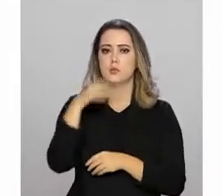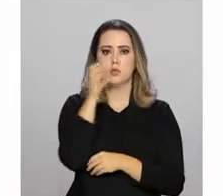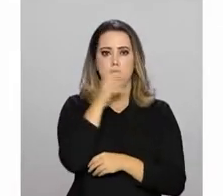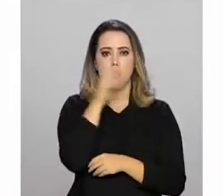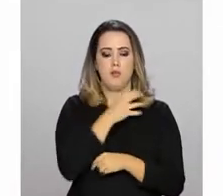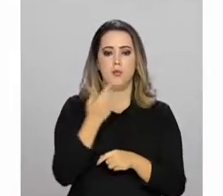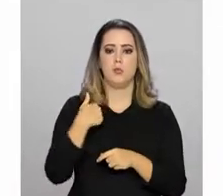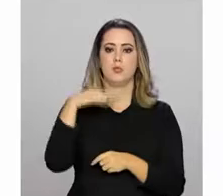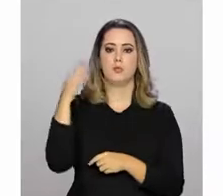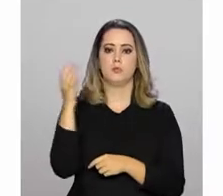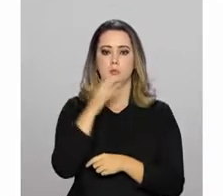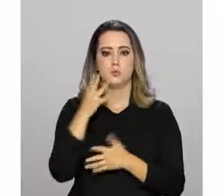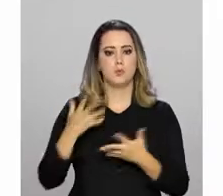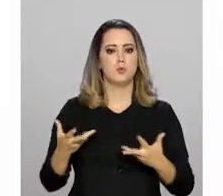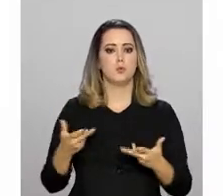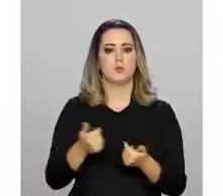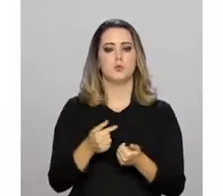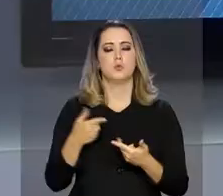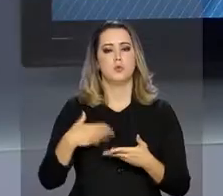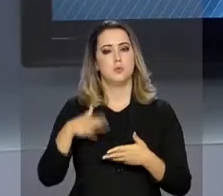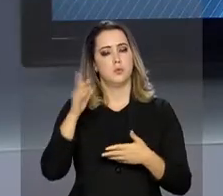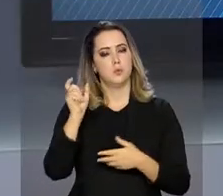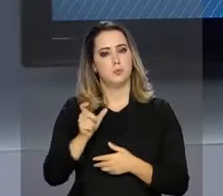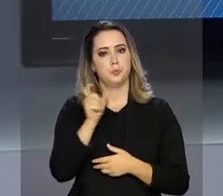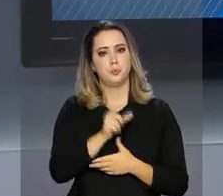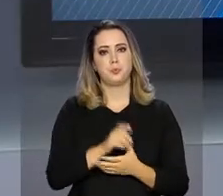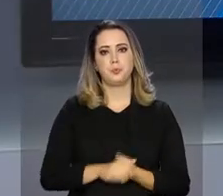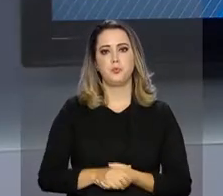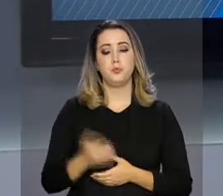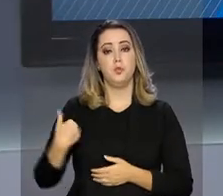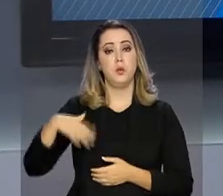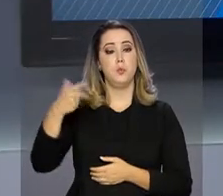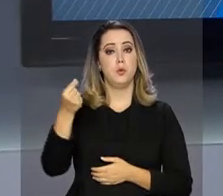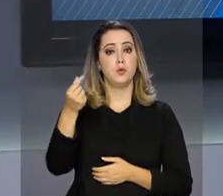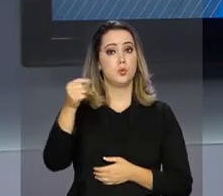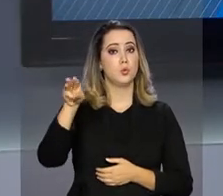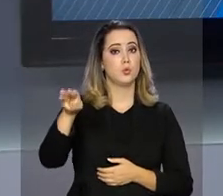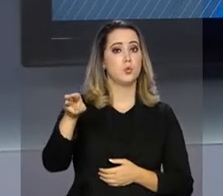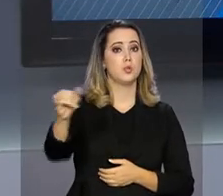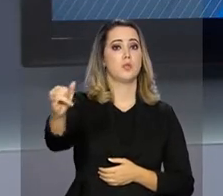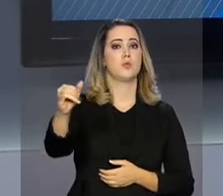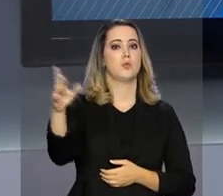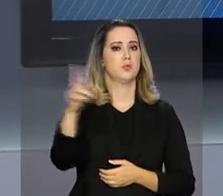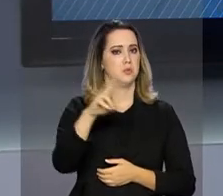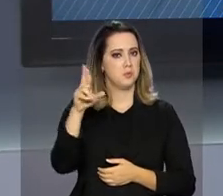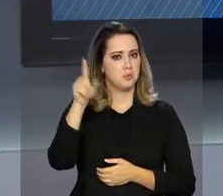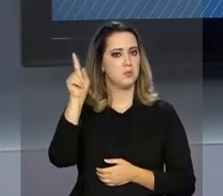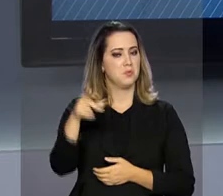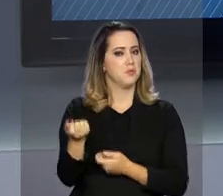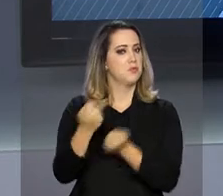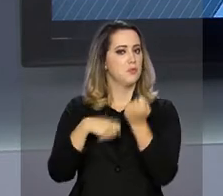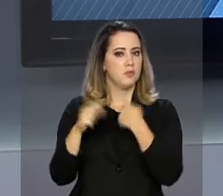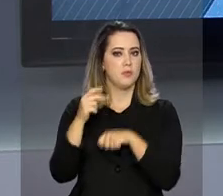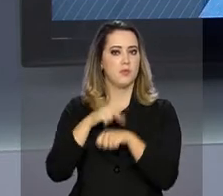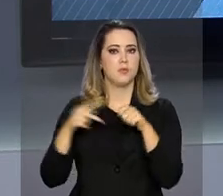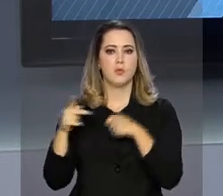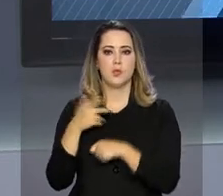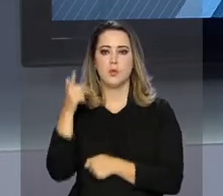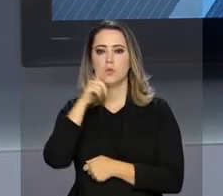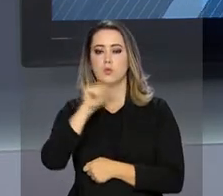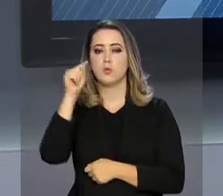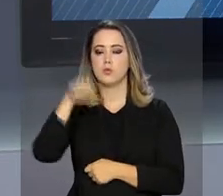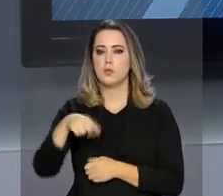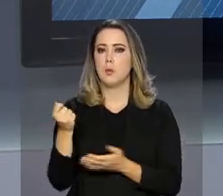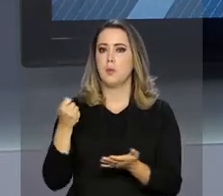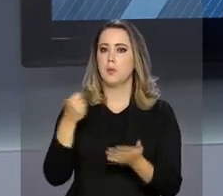mais eficiente com mais conforto o cidadão mais de 200 bilhões de reais é o que a economia do país deve